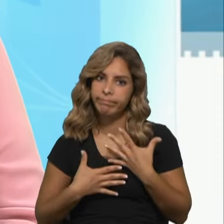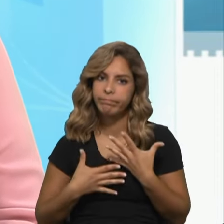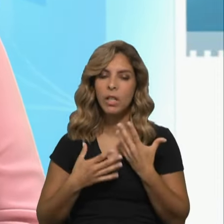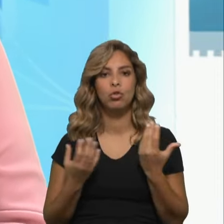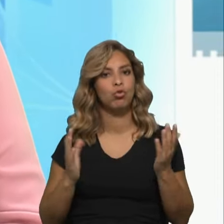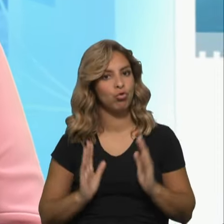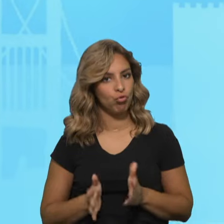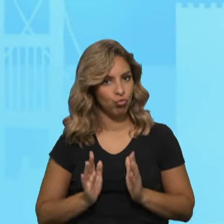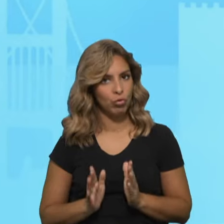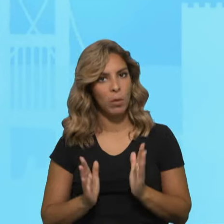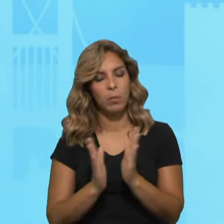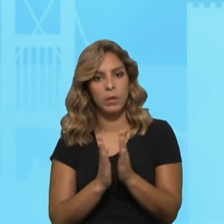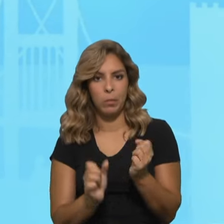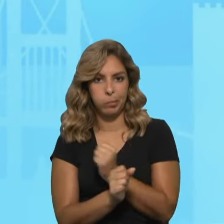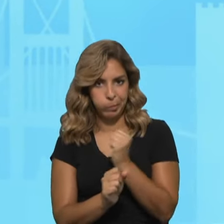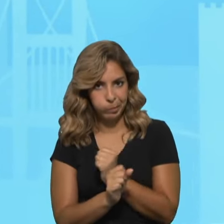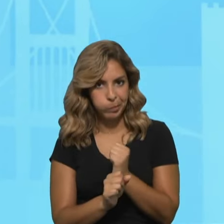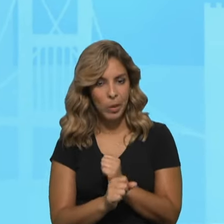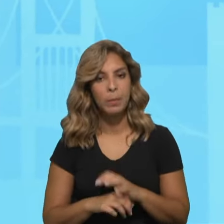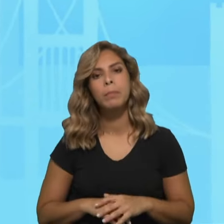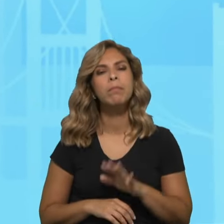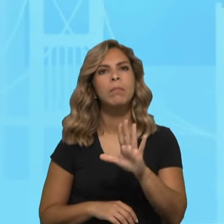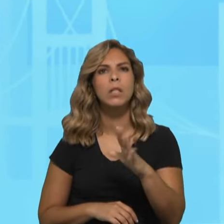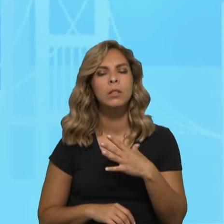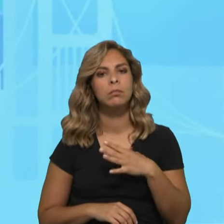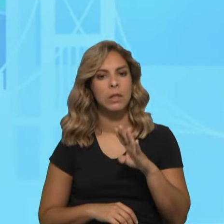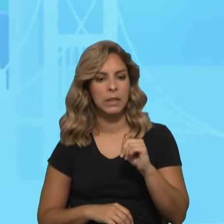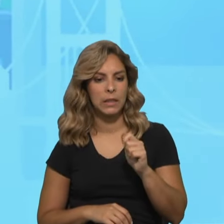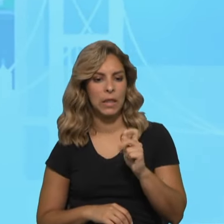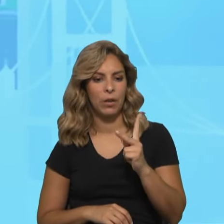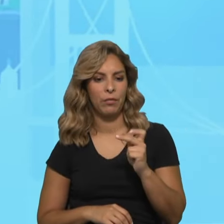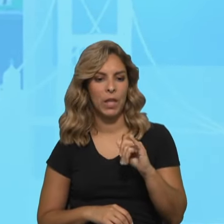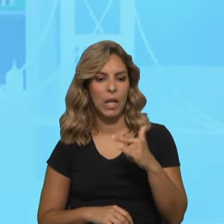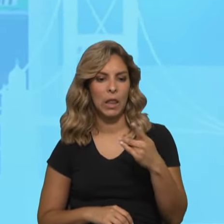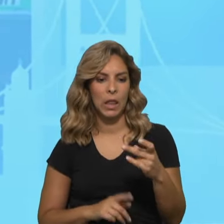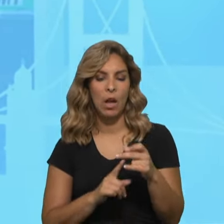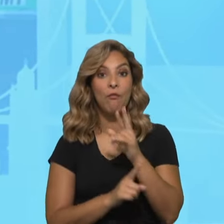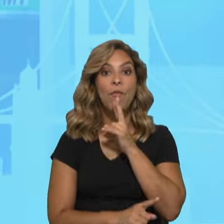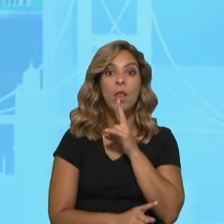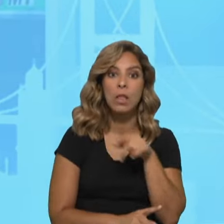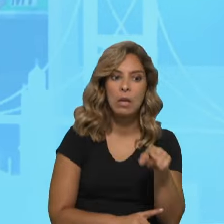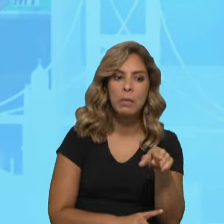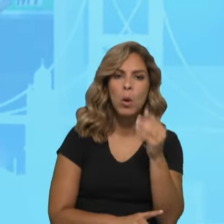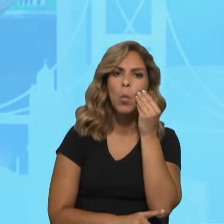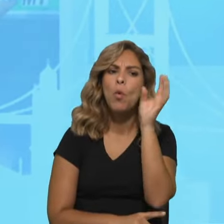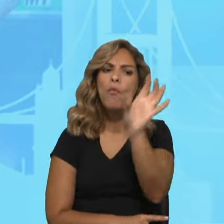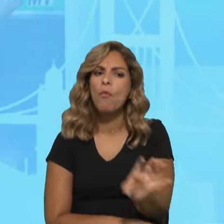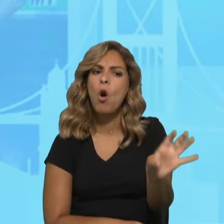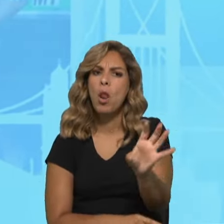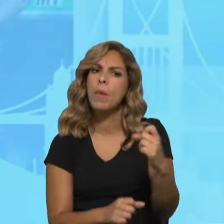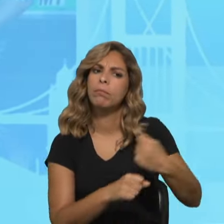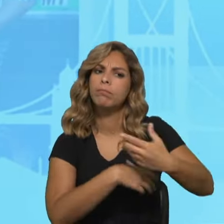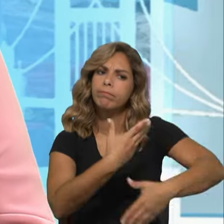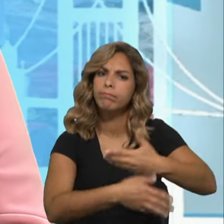Igreja. Pergunto-lhe como é que o Servita de Fátima vive aqueles momentos intensos. Como é que